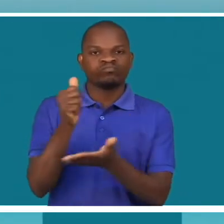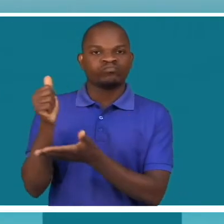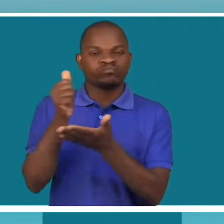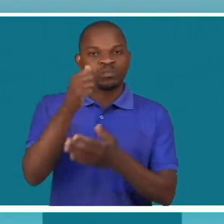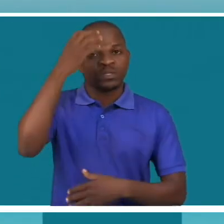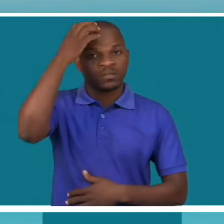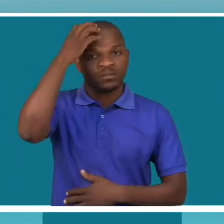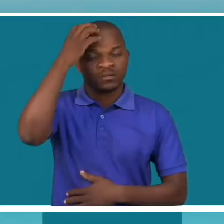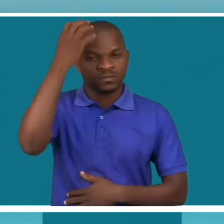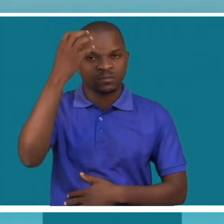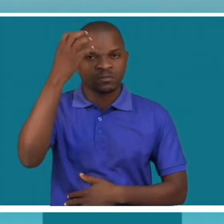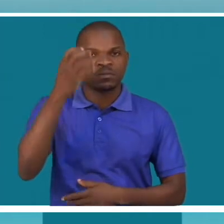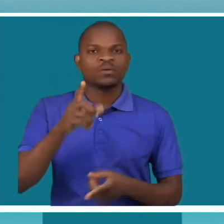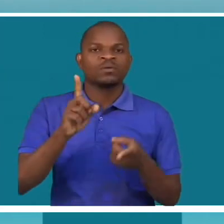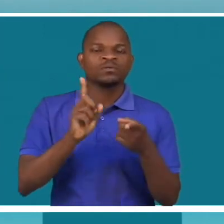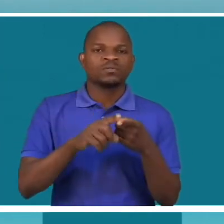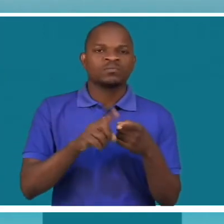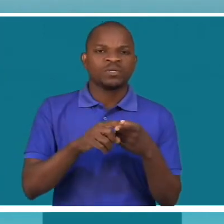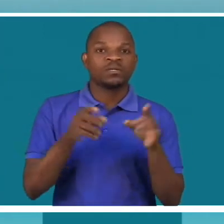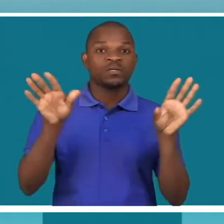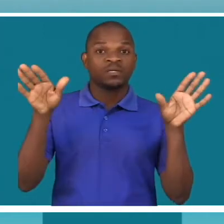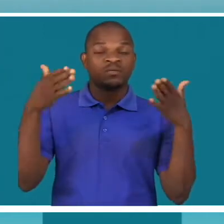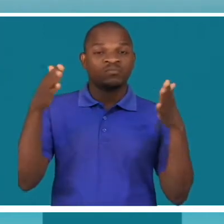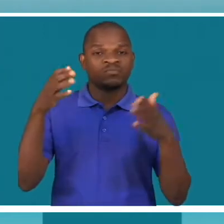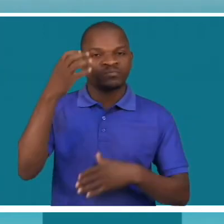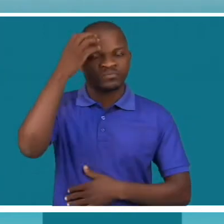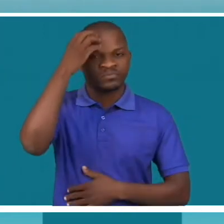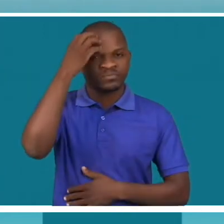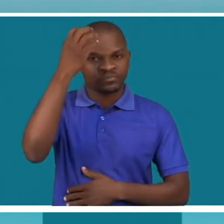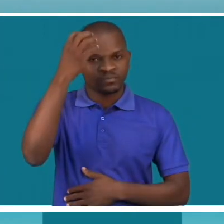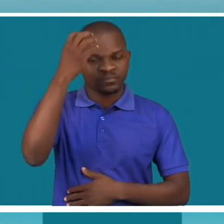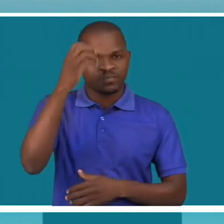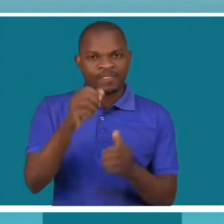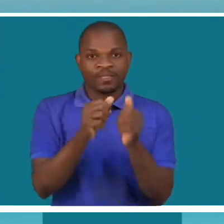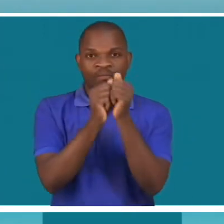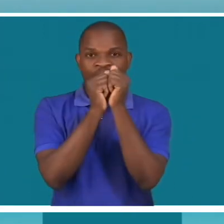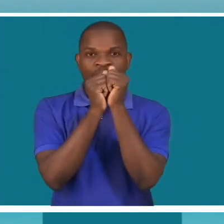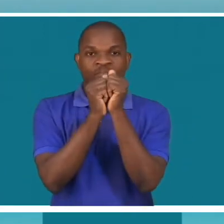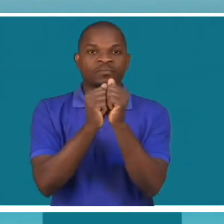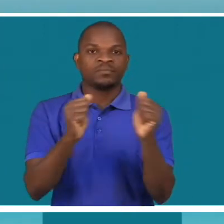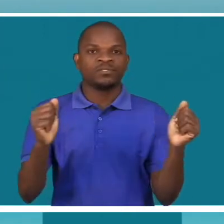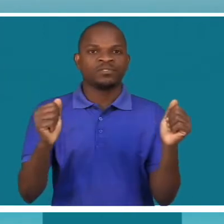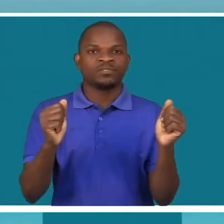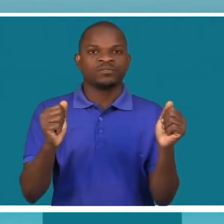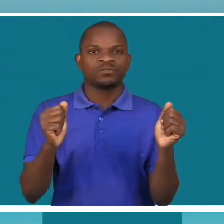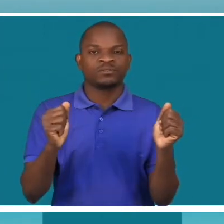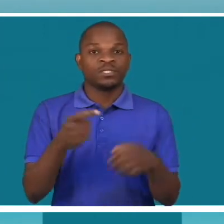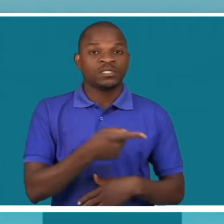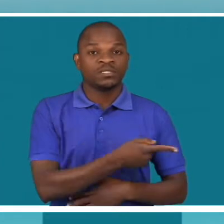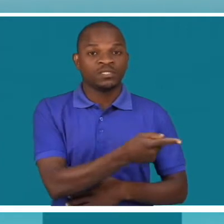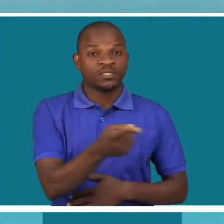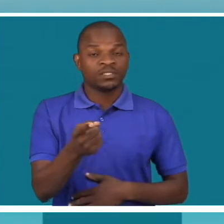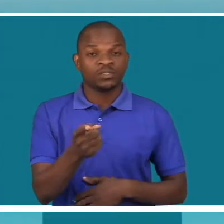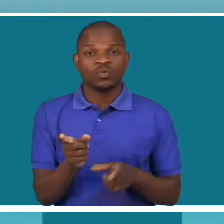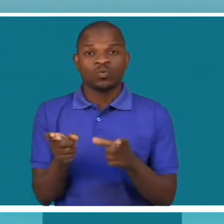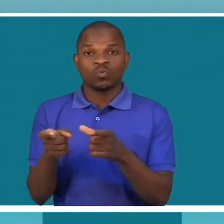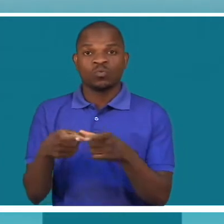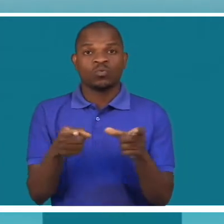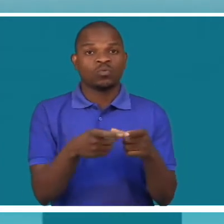patrocinadores do Estado, das empresas do Estado, mas para esses